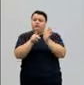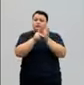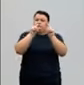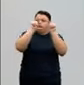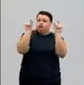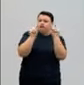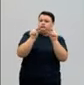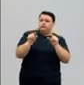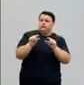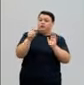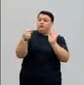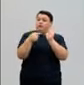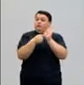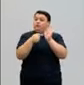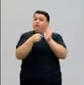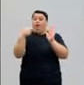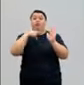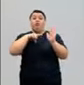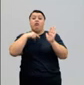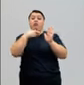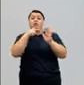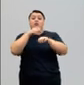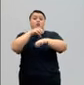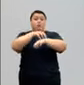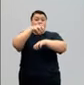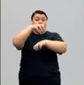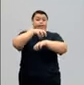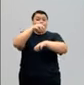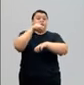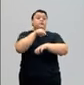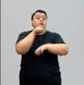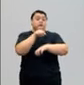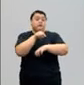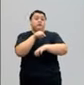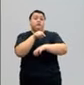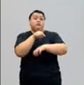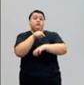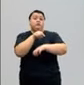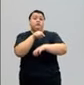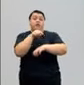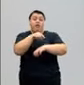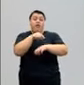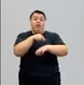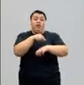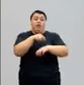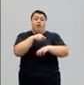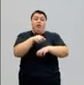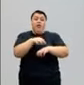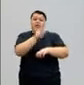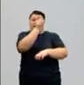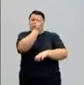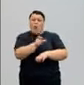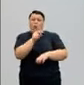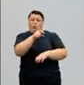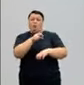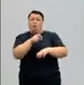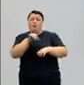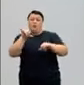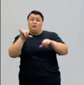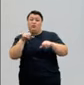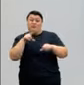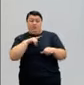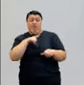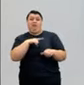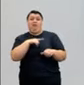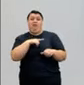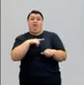vai indicar que tem uma infecção, que teve uma infecção recente aquele corpo sofreu de uma infecção recente.